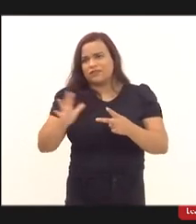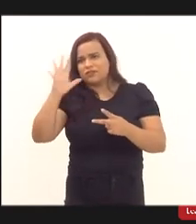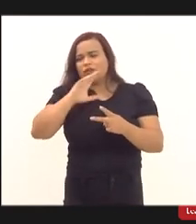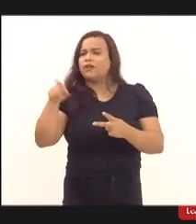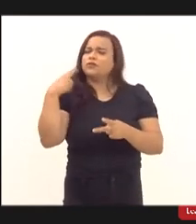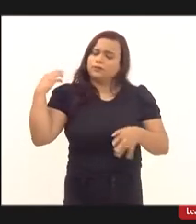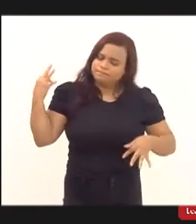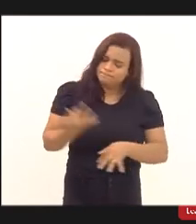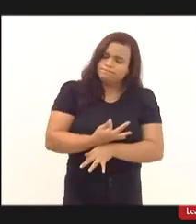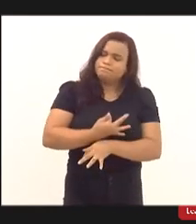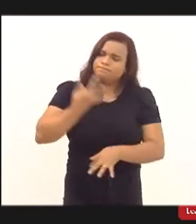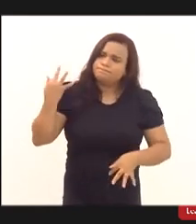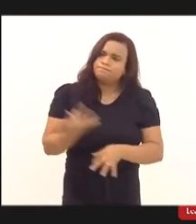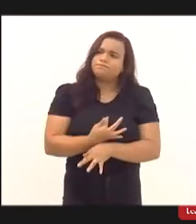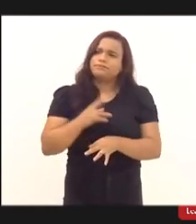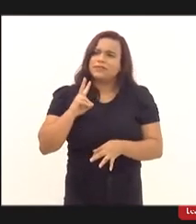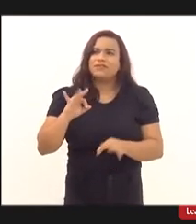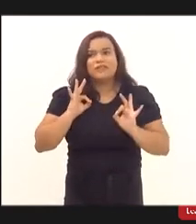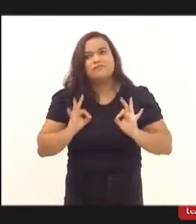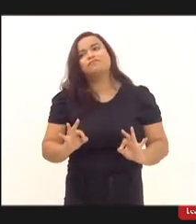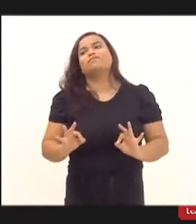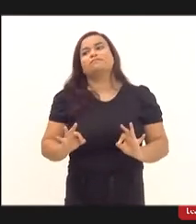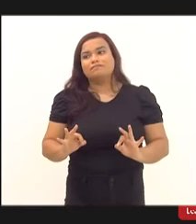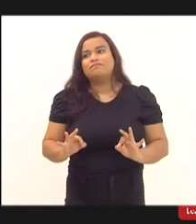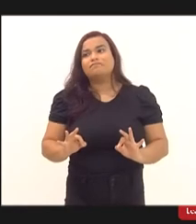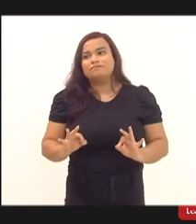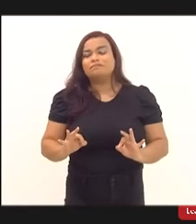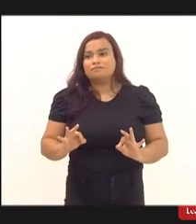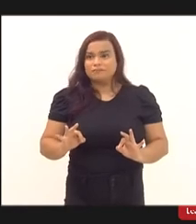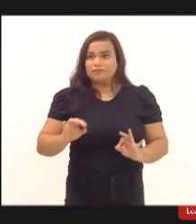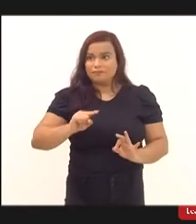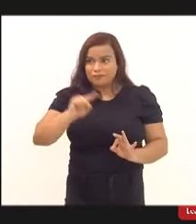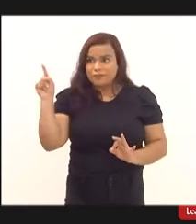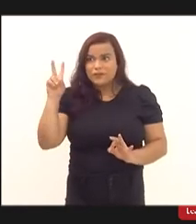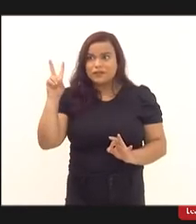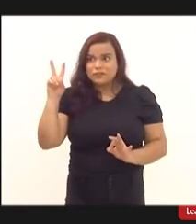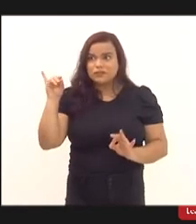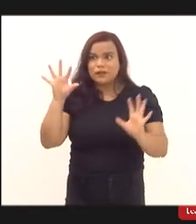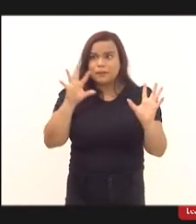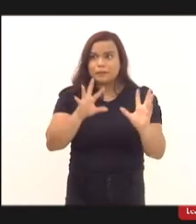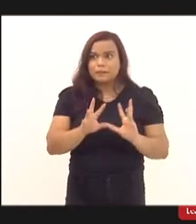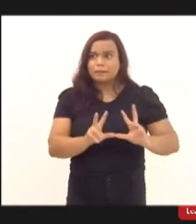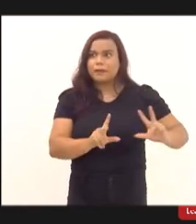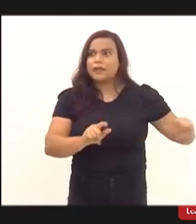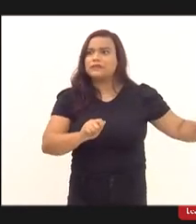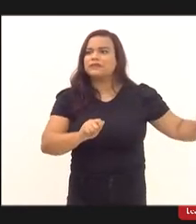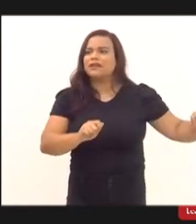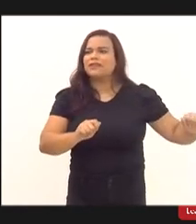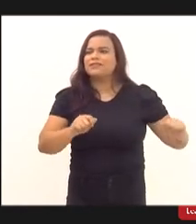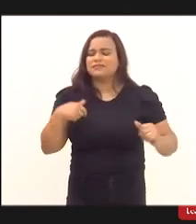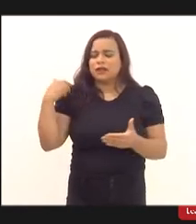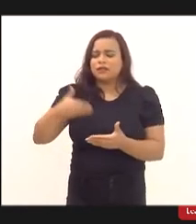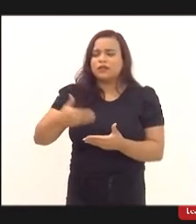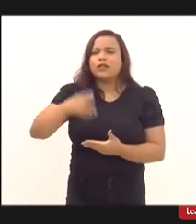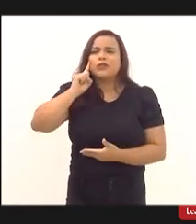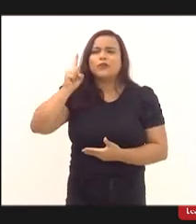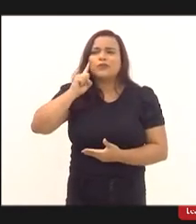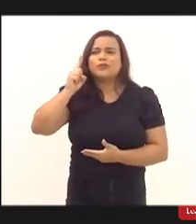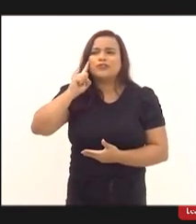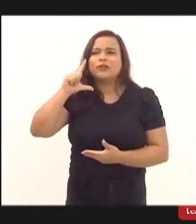vamos resistir eles vão passar já falta menos cada dia falta menos um dia